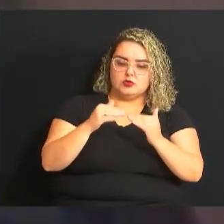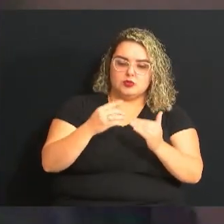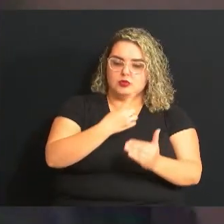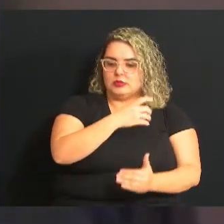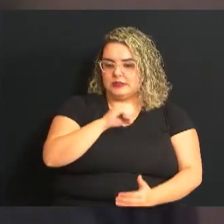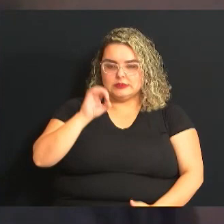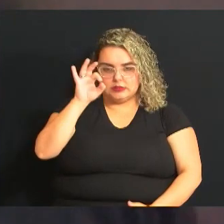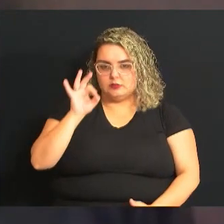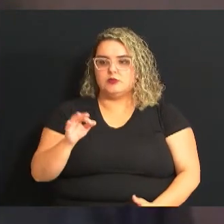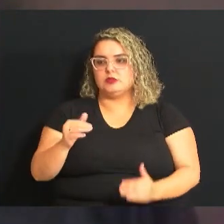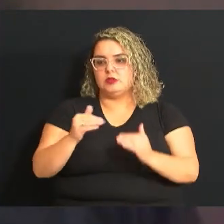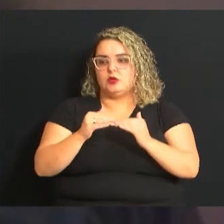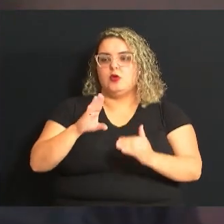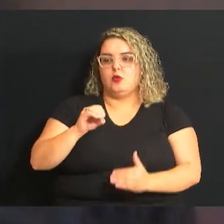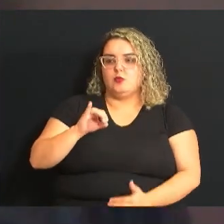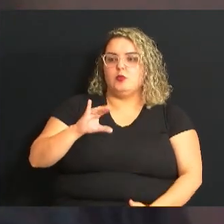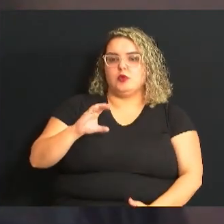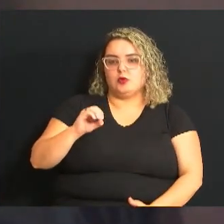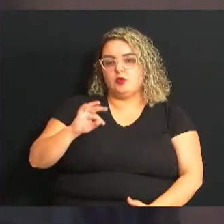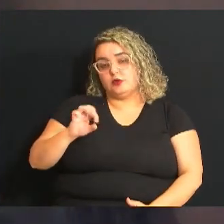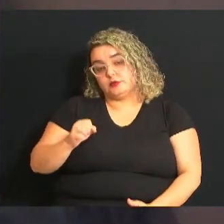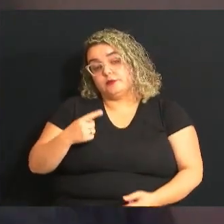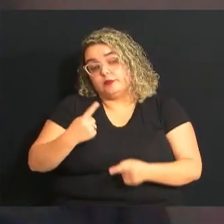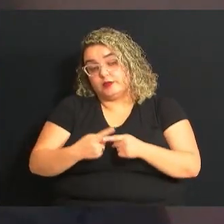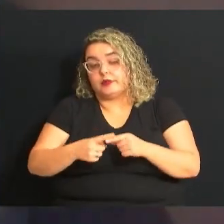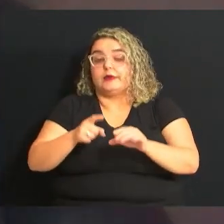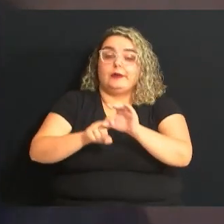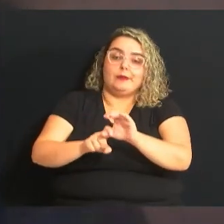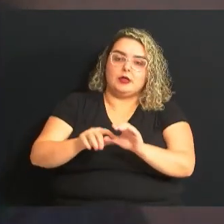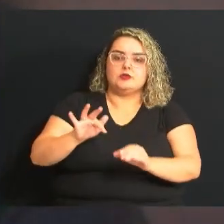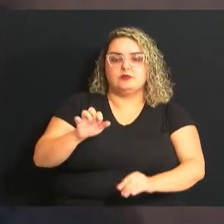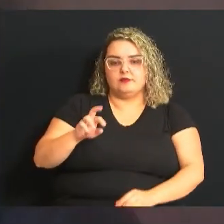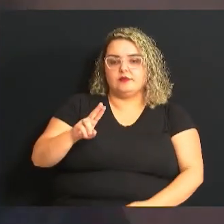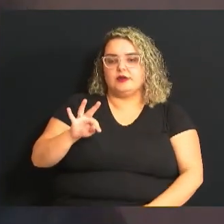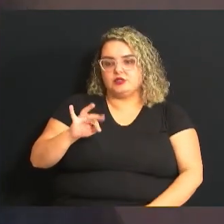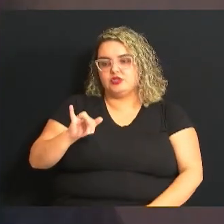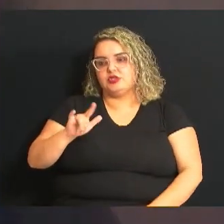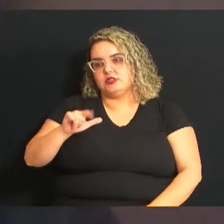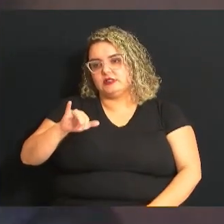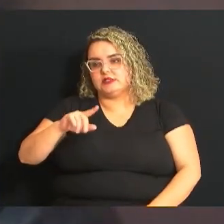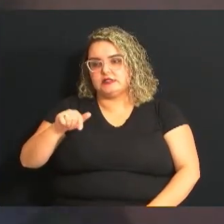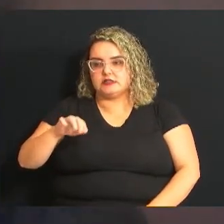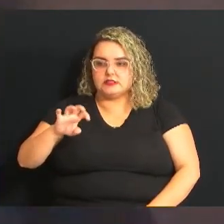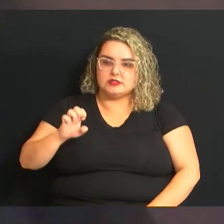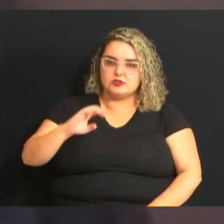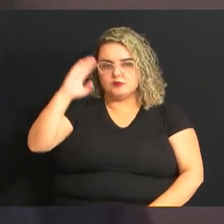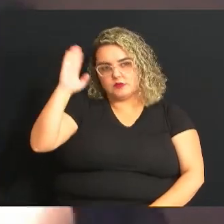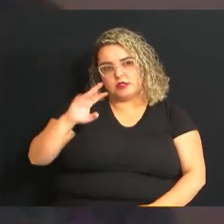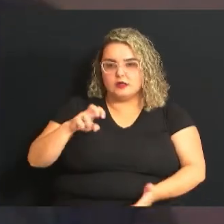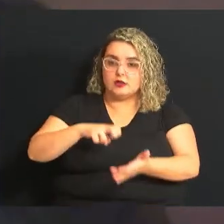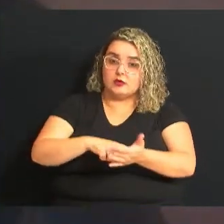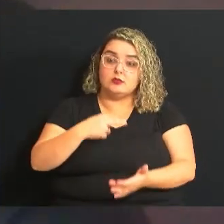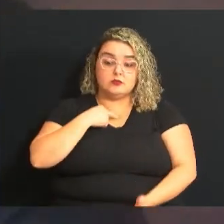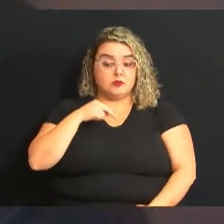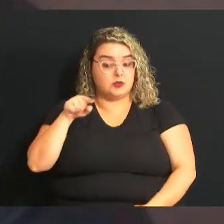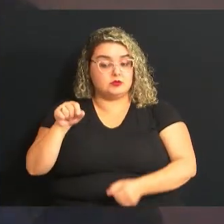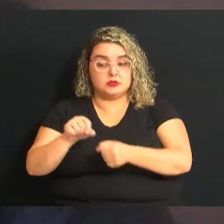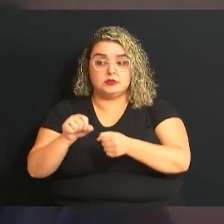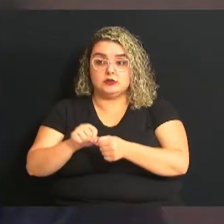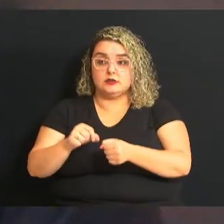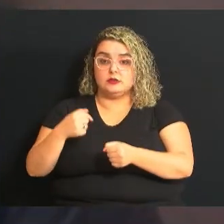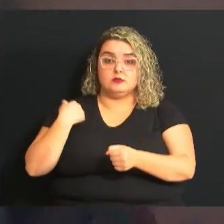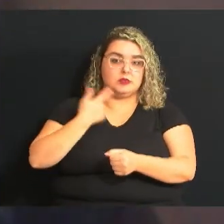a oportunidade aqui de estar conversando com vocês. Boa, valeu, muito obrigado pela entrevista. Obrigadão, um abraço, valeu. Bom, pessoal,